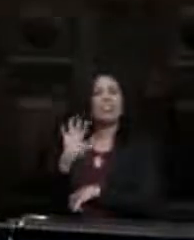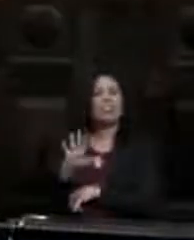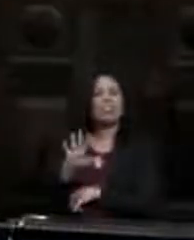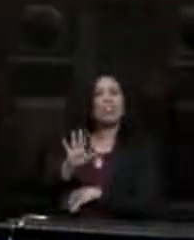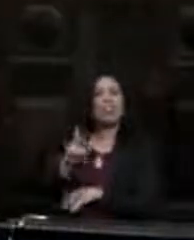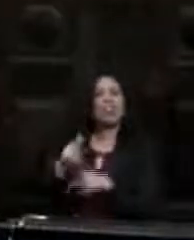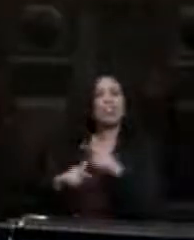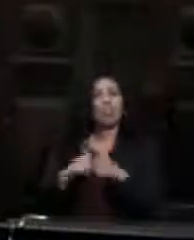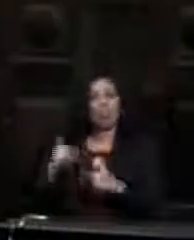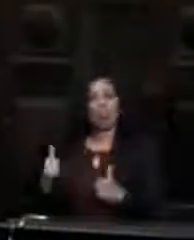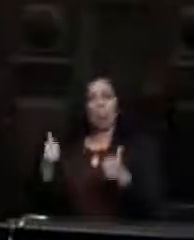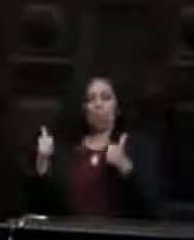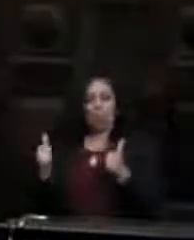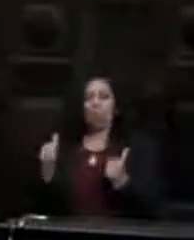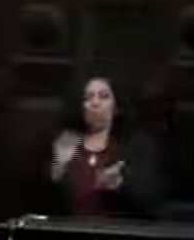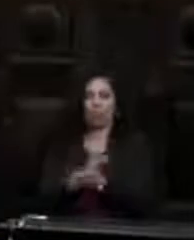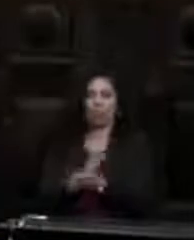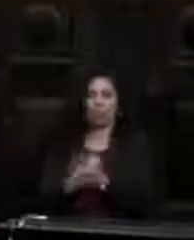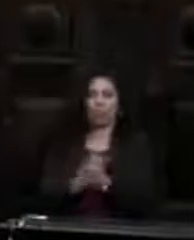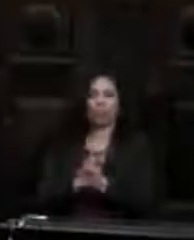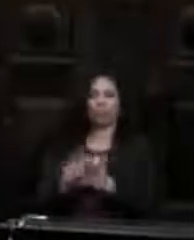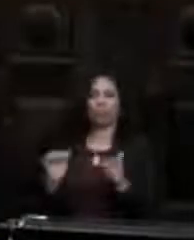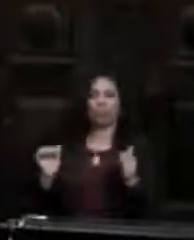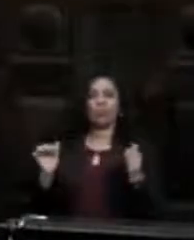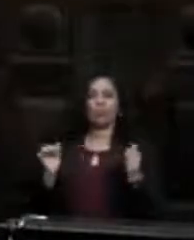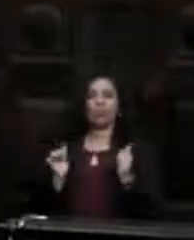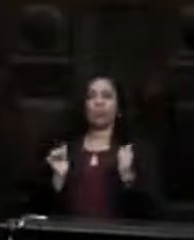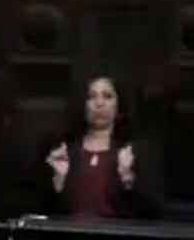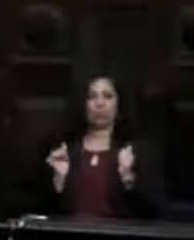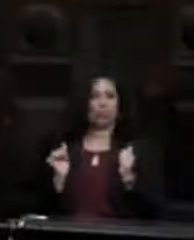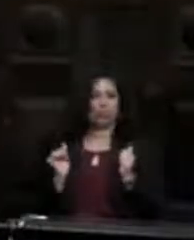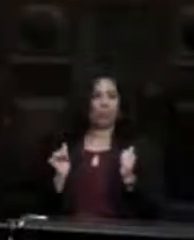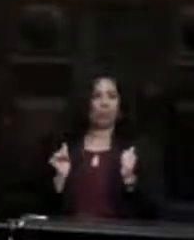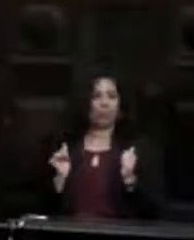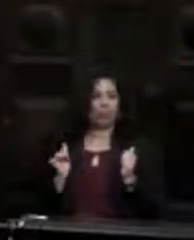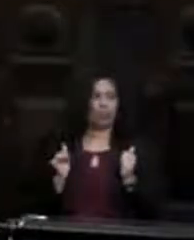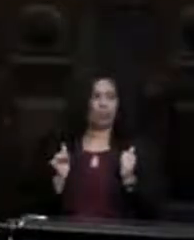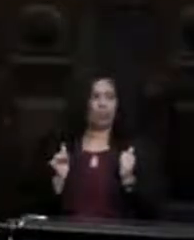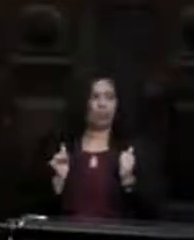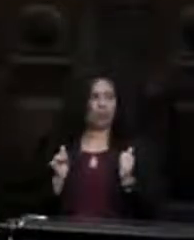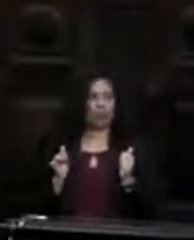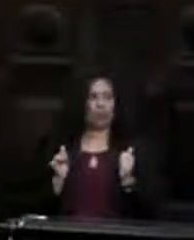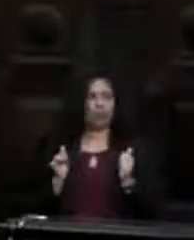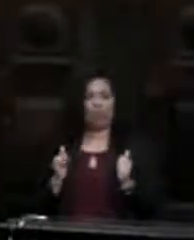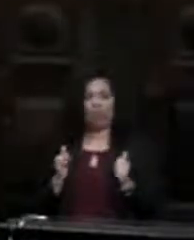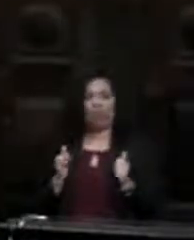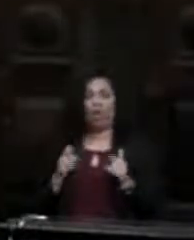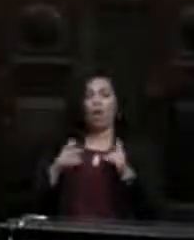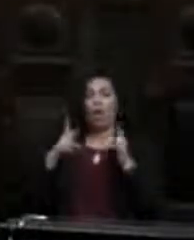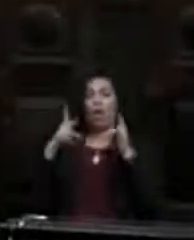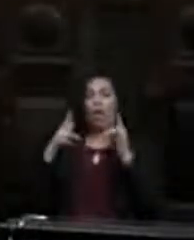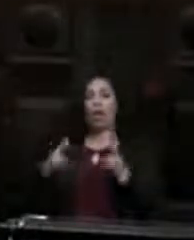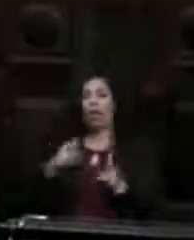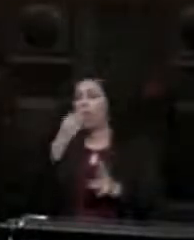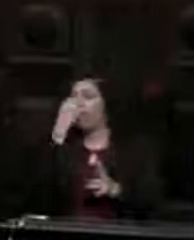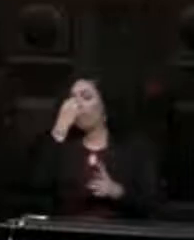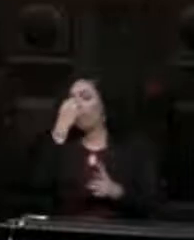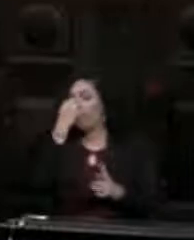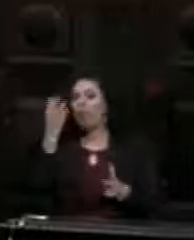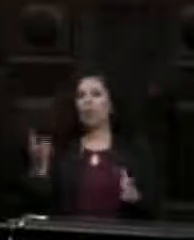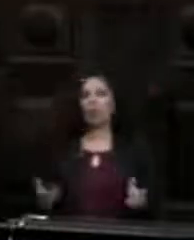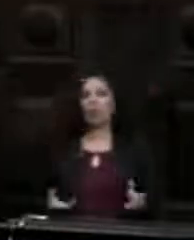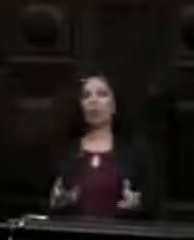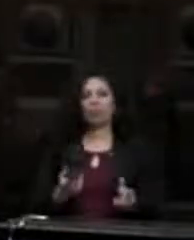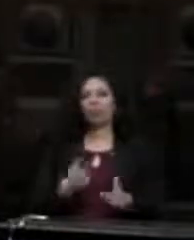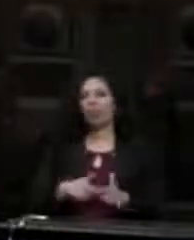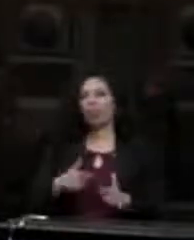espaço, né, onde cultura existe de forma permanente. Mas só que cultura, e